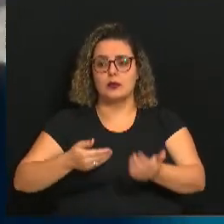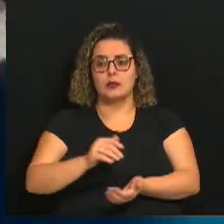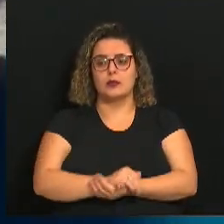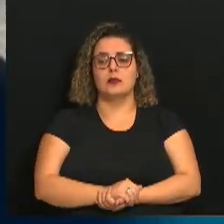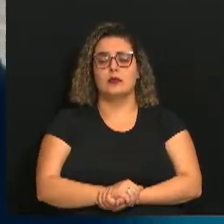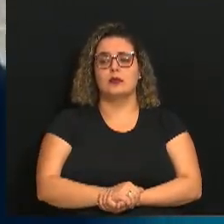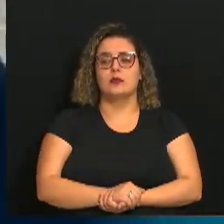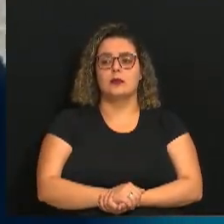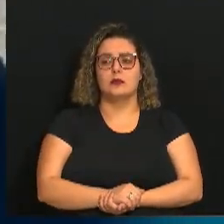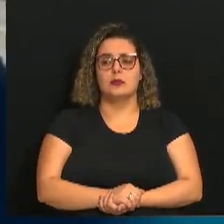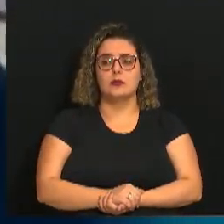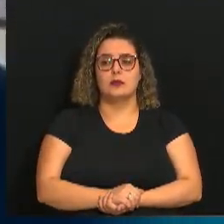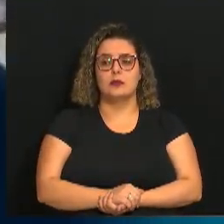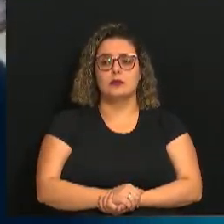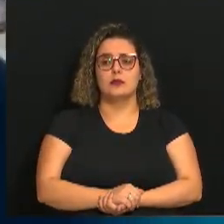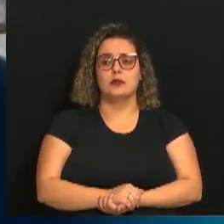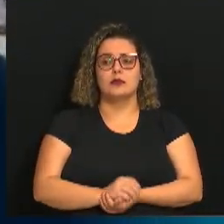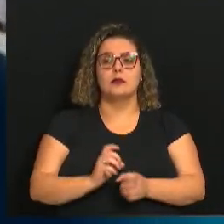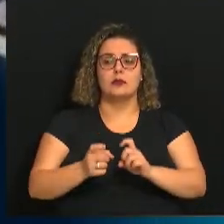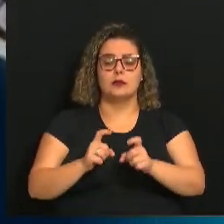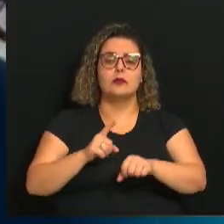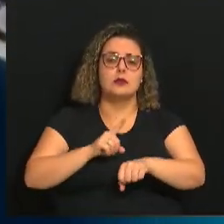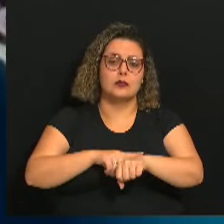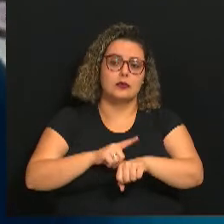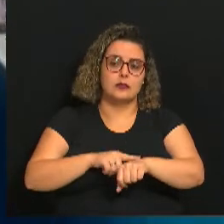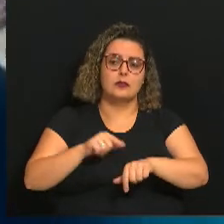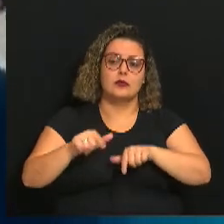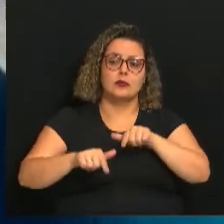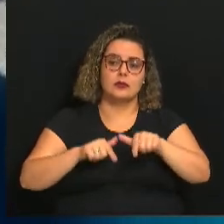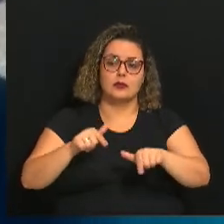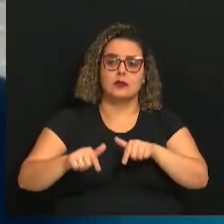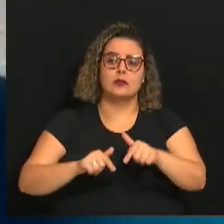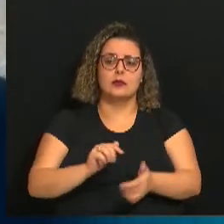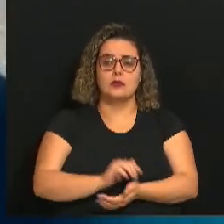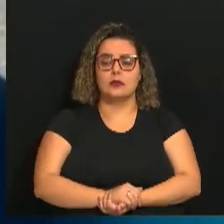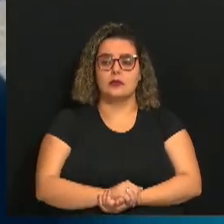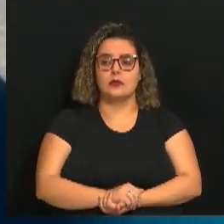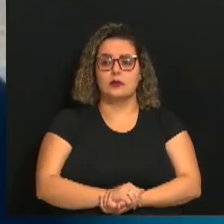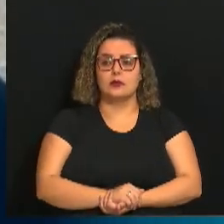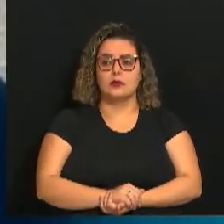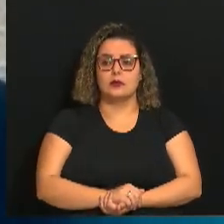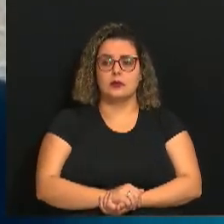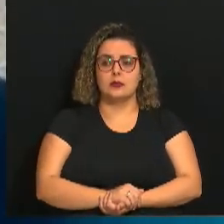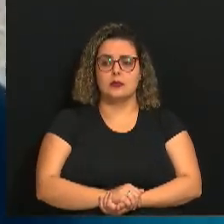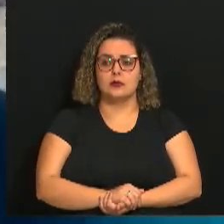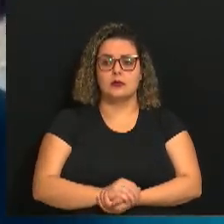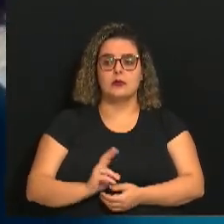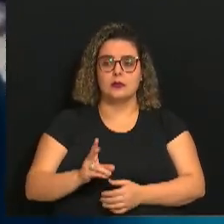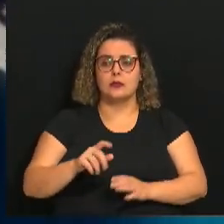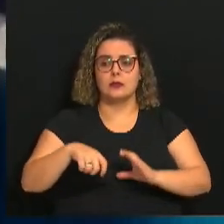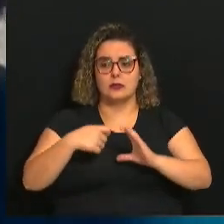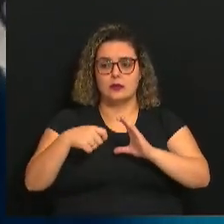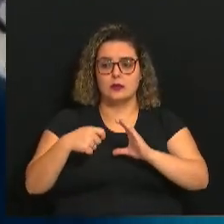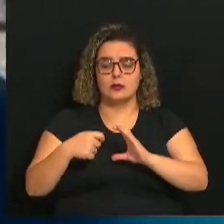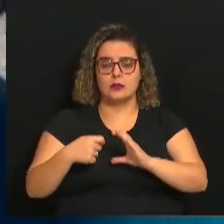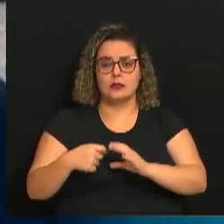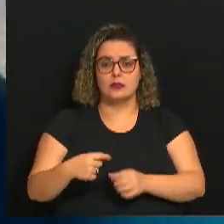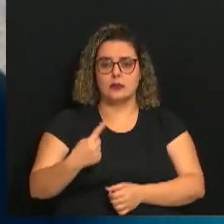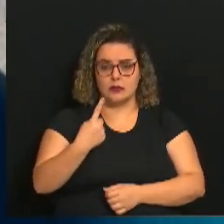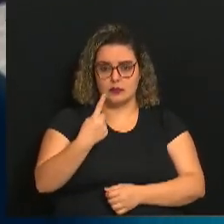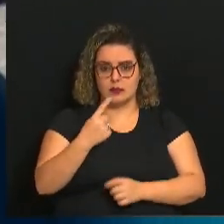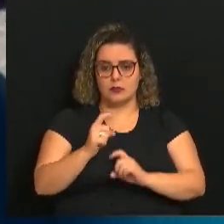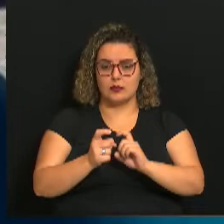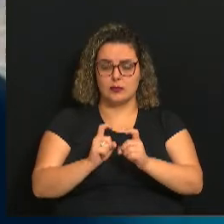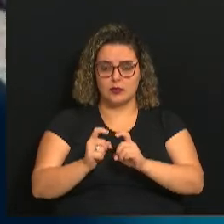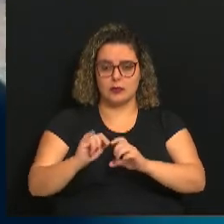acontecem essas reuniões em horários que vocês estão trabalhando, mas sempre fico gravado lá no YouTube. A gente teve uma reunião só